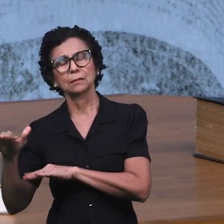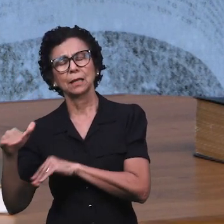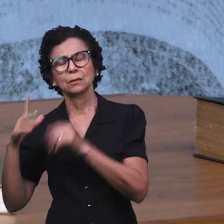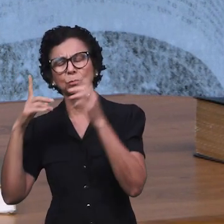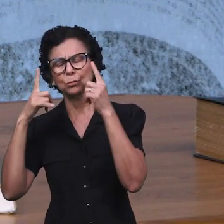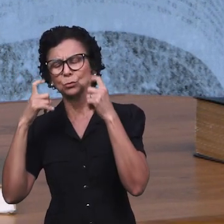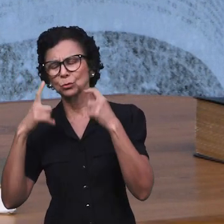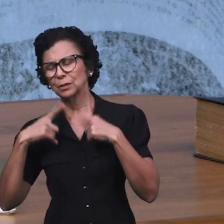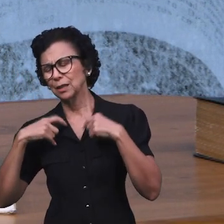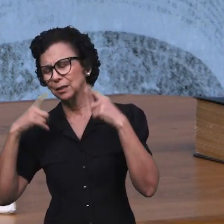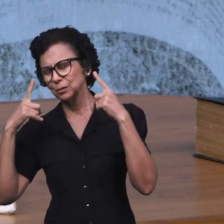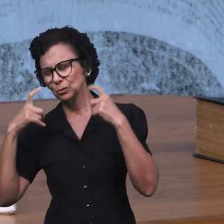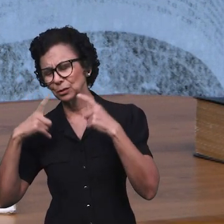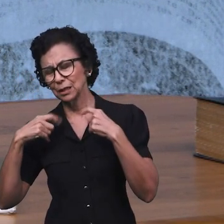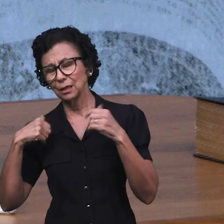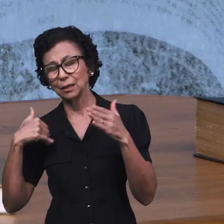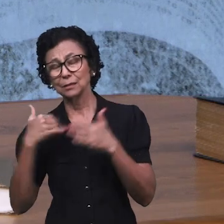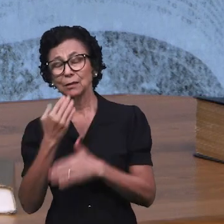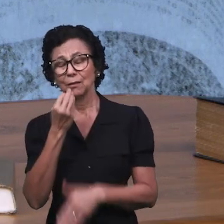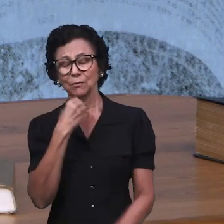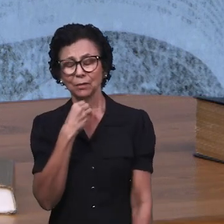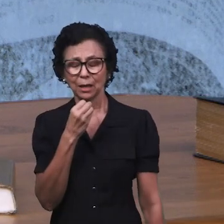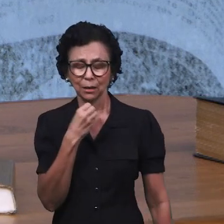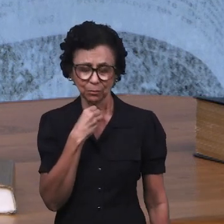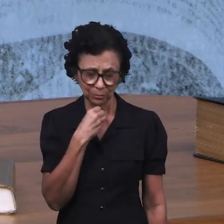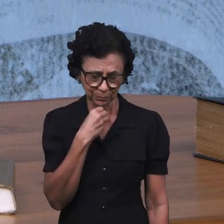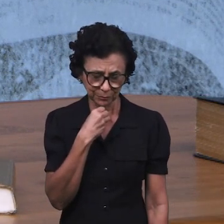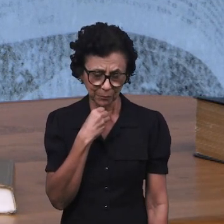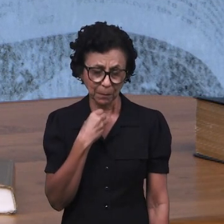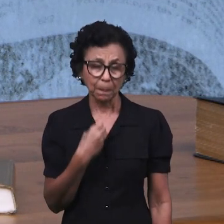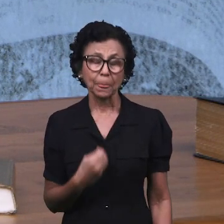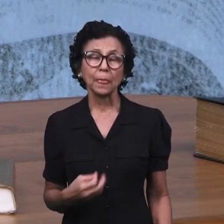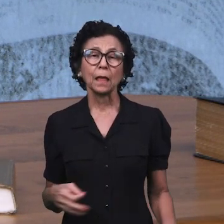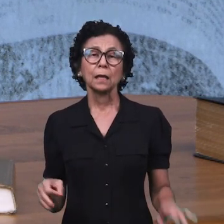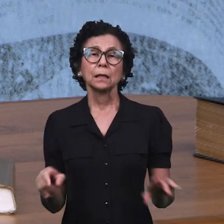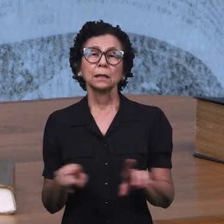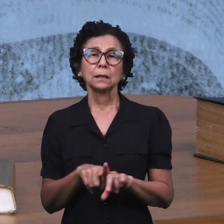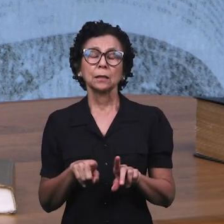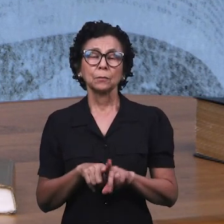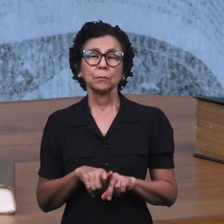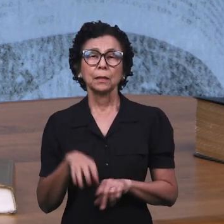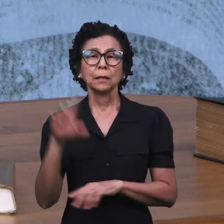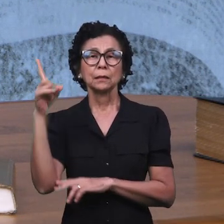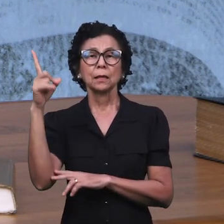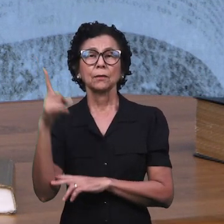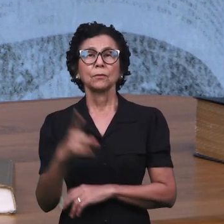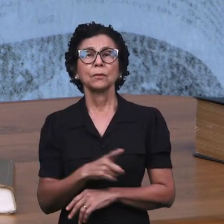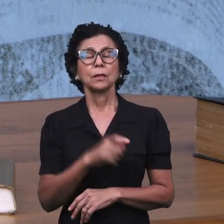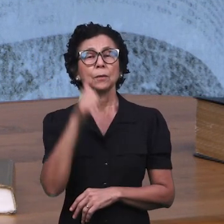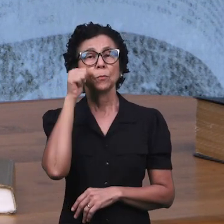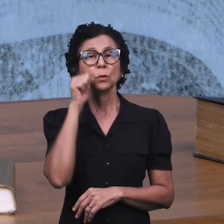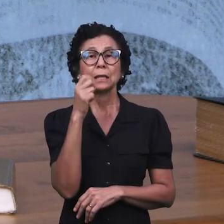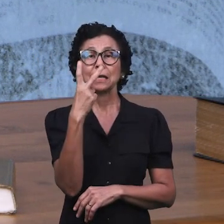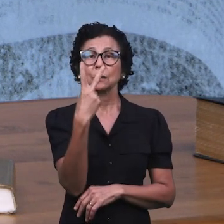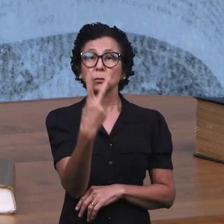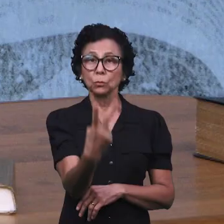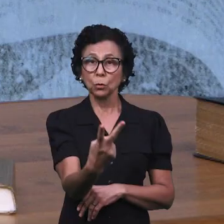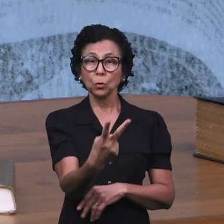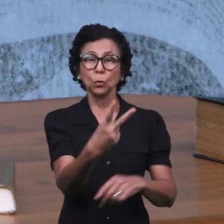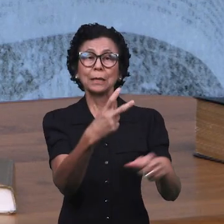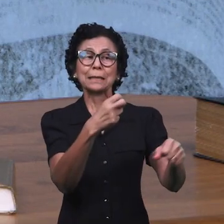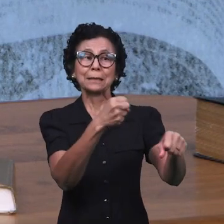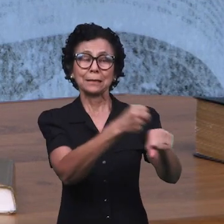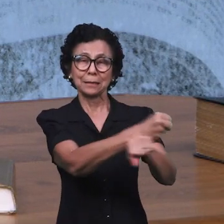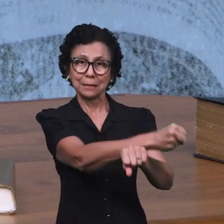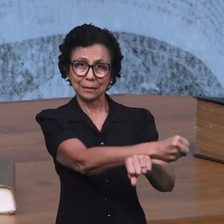mais força para chorar. Também as duas mulheres de Davi foram levadas cativas,